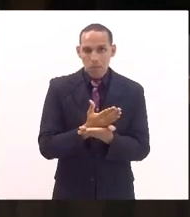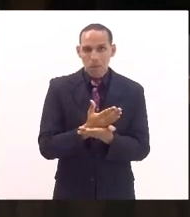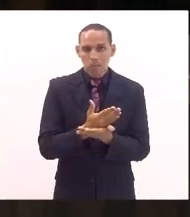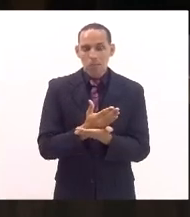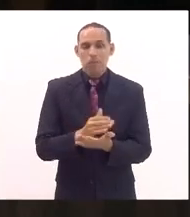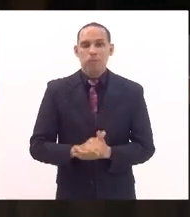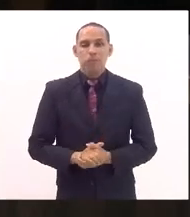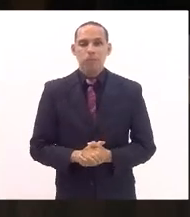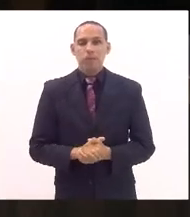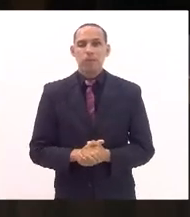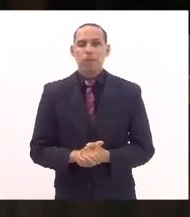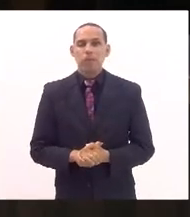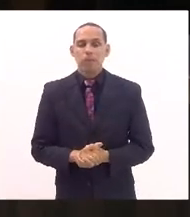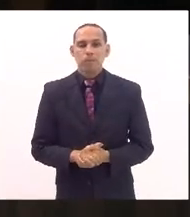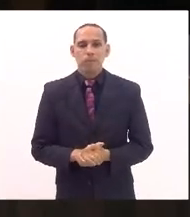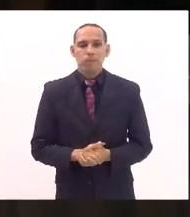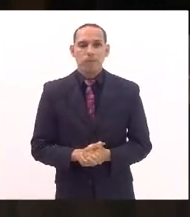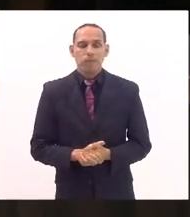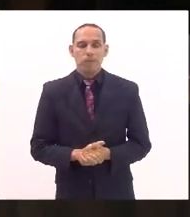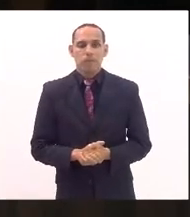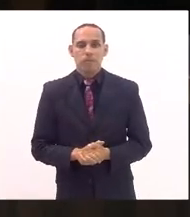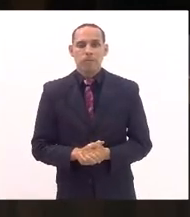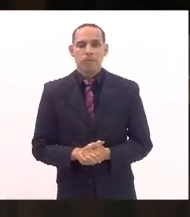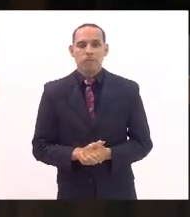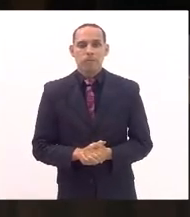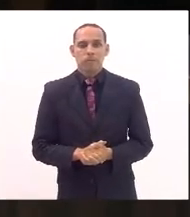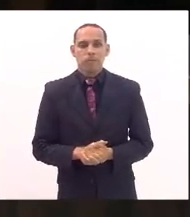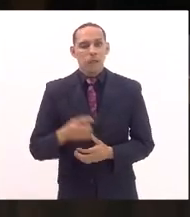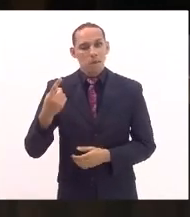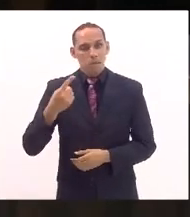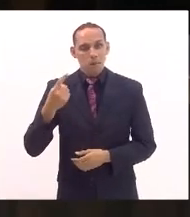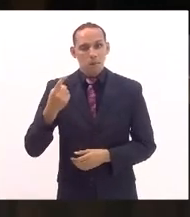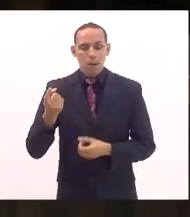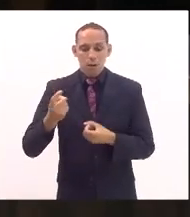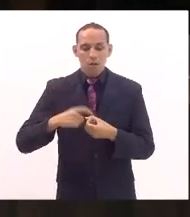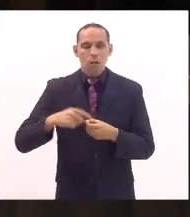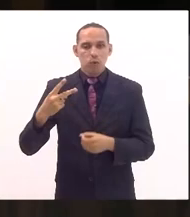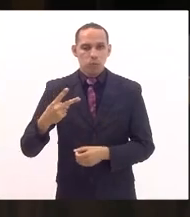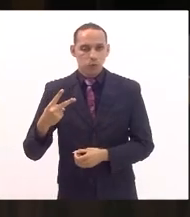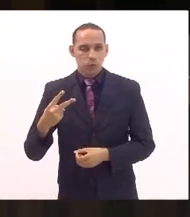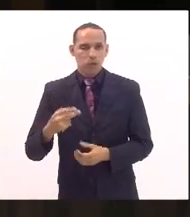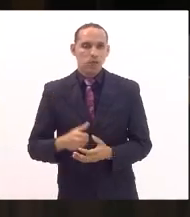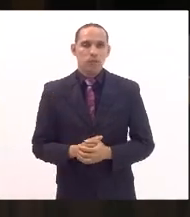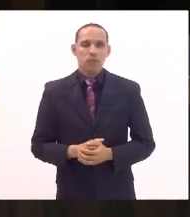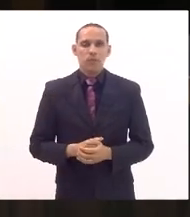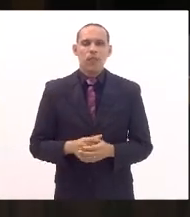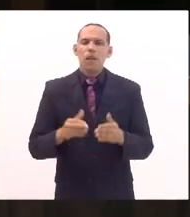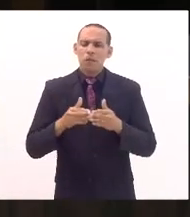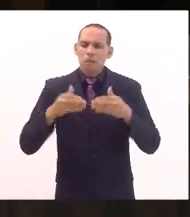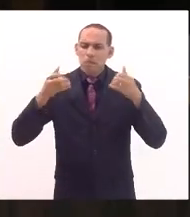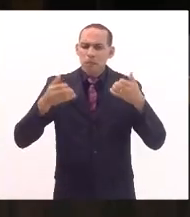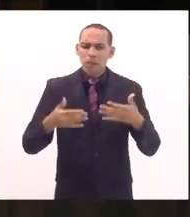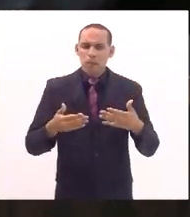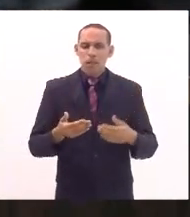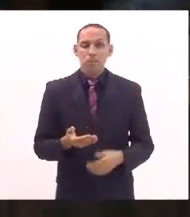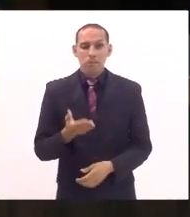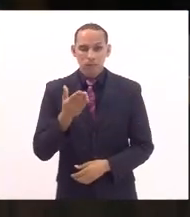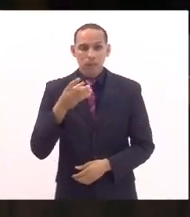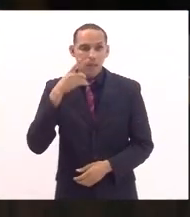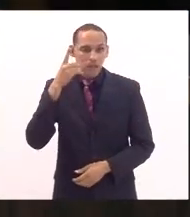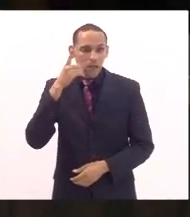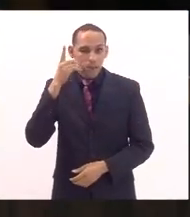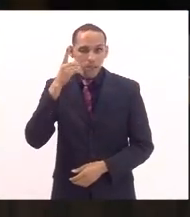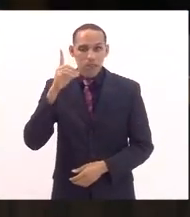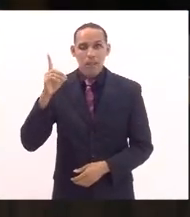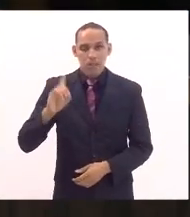a aprovado em primeira e volta a segunda versão de ordem